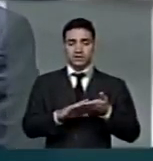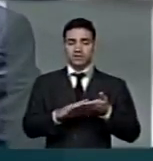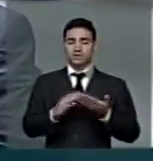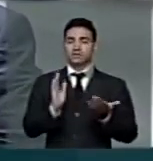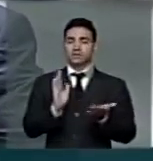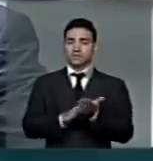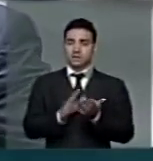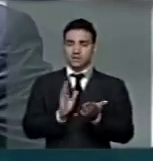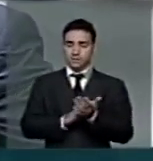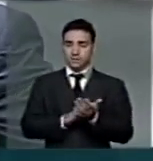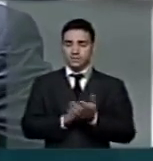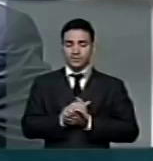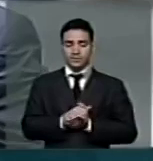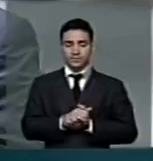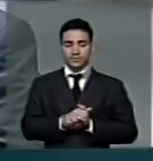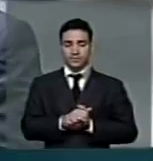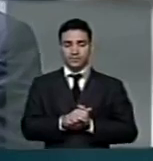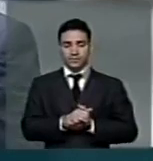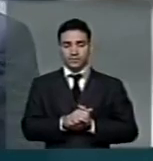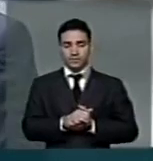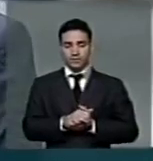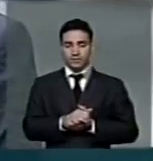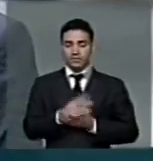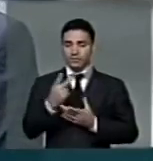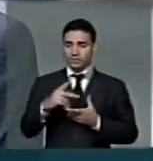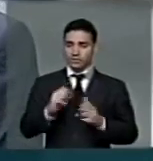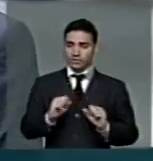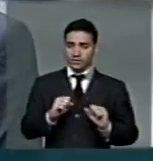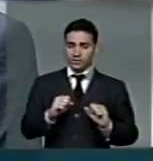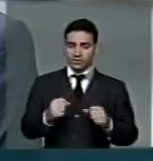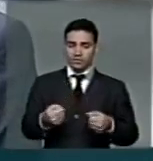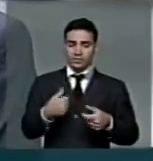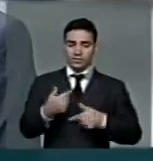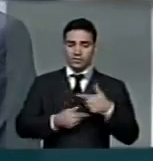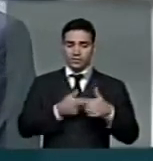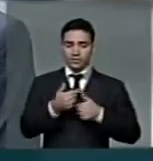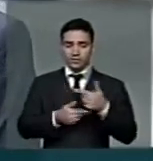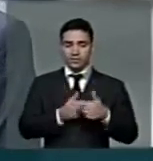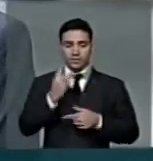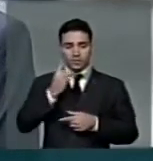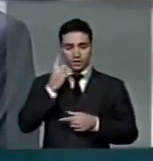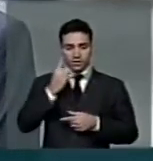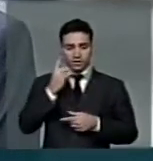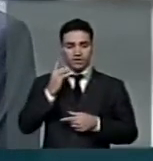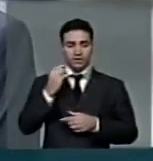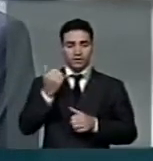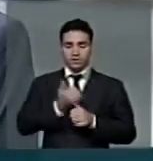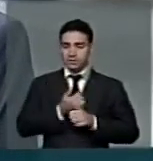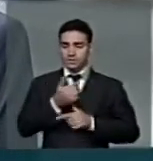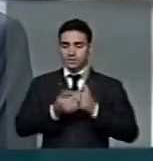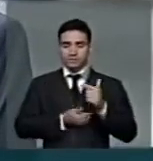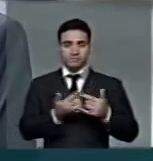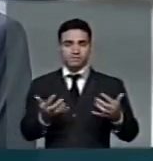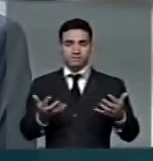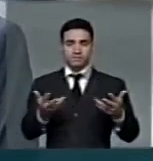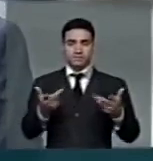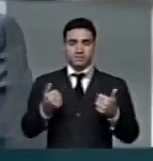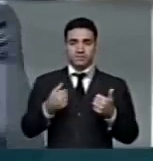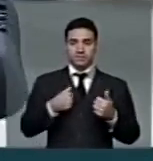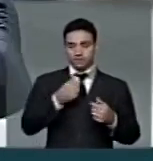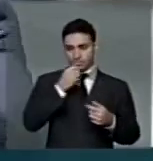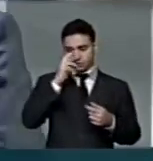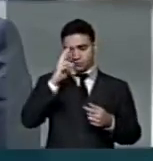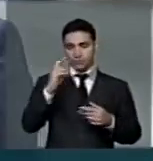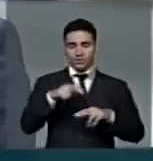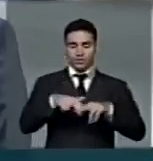parabéns pelo vosso desempenho no mandato parlamentar que tem sido exercido com brilhantismo por Vossa Excelência.